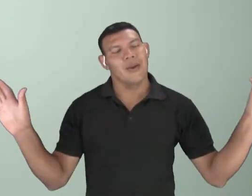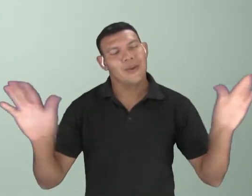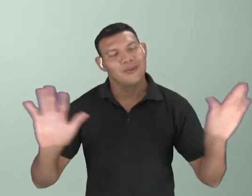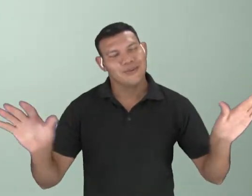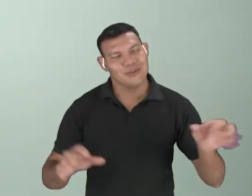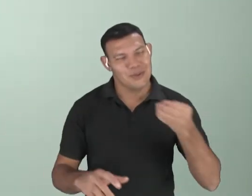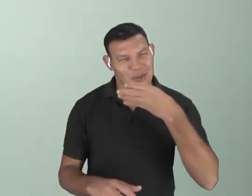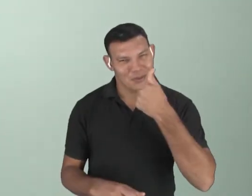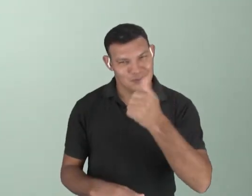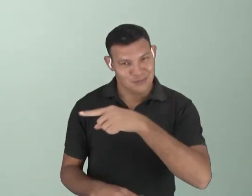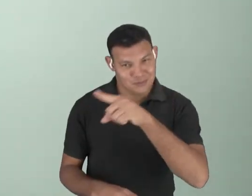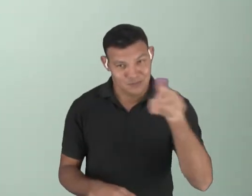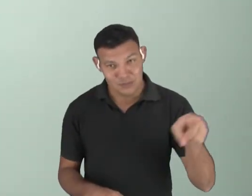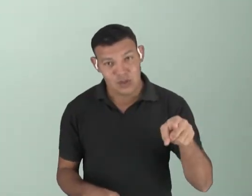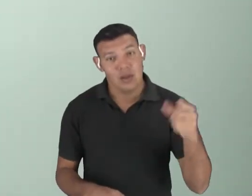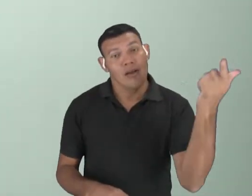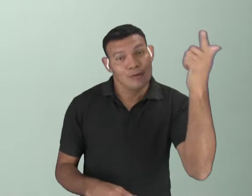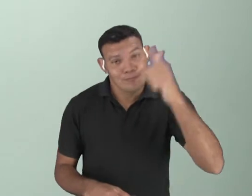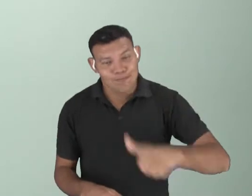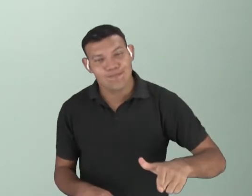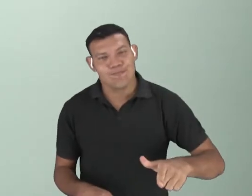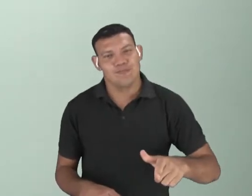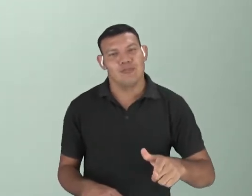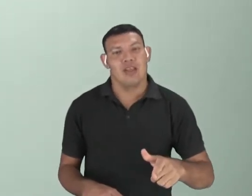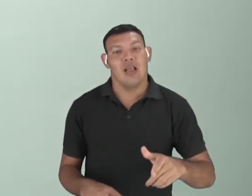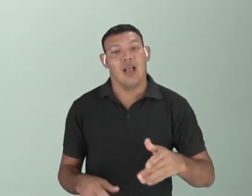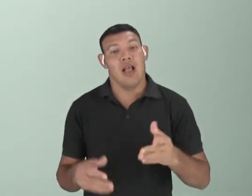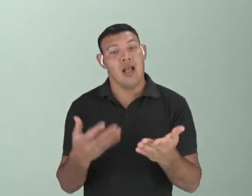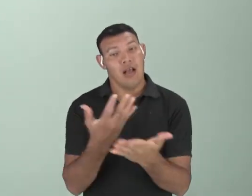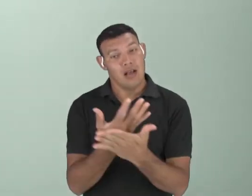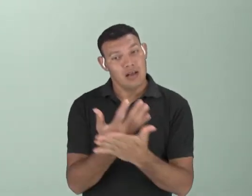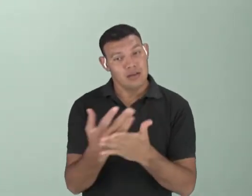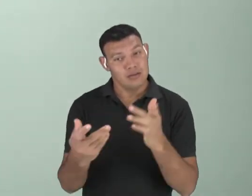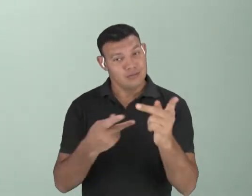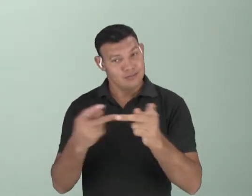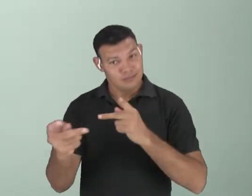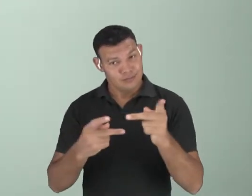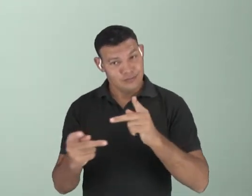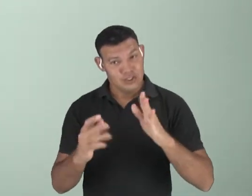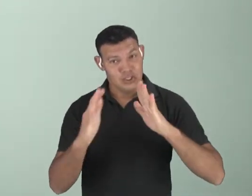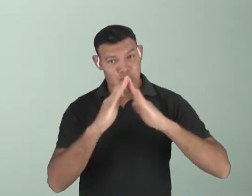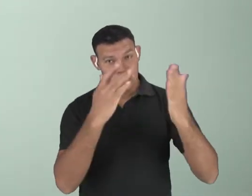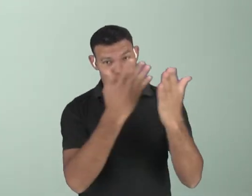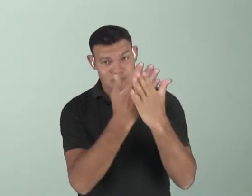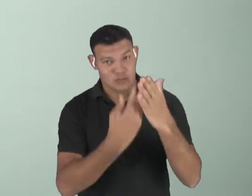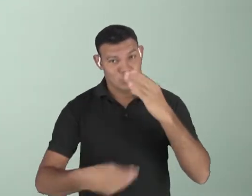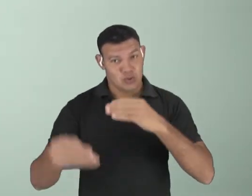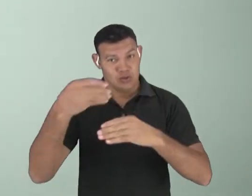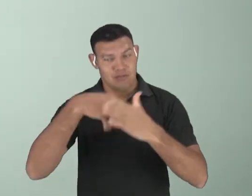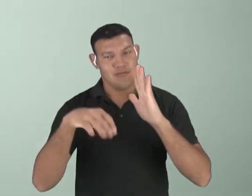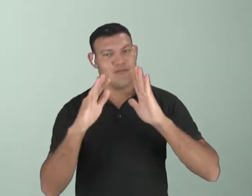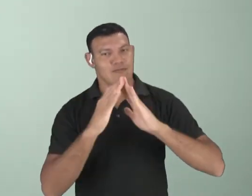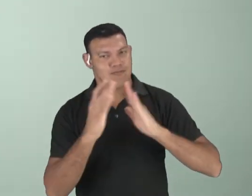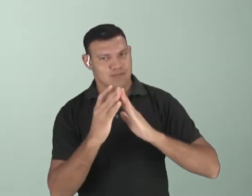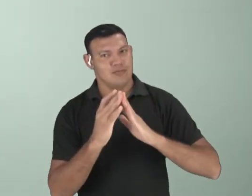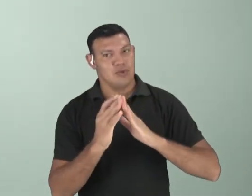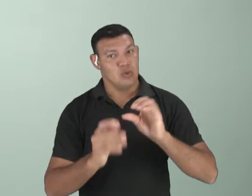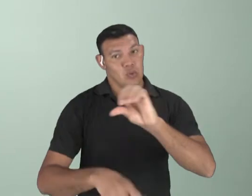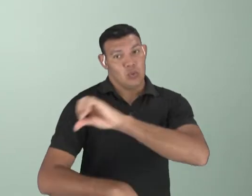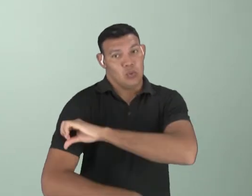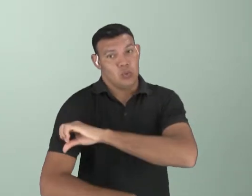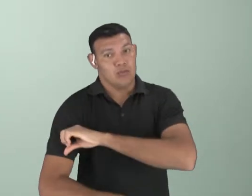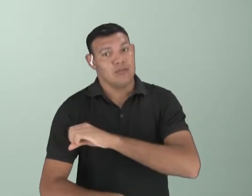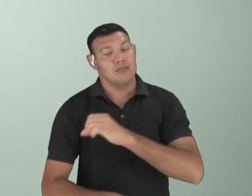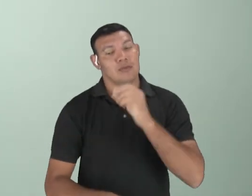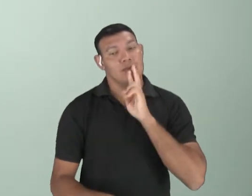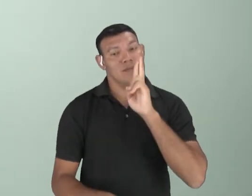Olá, tudo bem com você? Vamos hoje para mais uma aula do projeto Escola em Casa. Hoje nossa aula é conteúdo para o 9º ano. A gente vai resolver exercícios